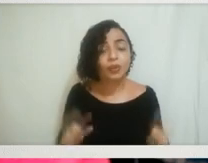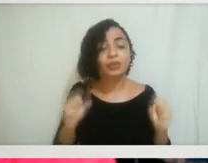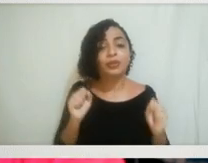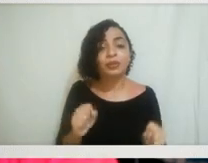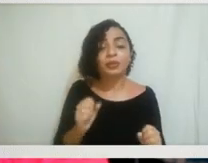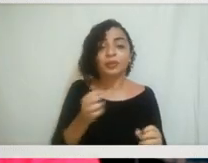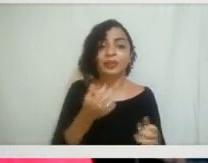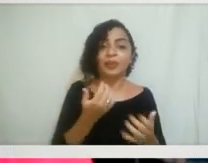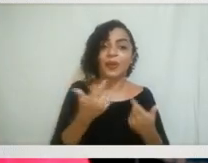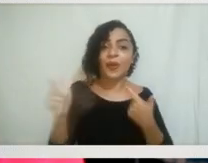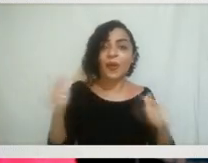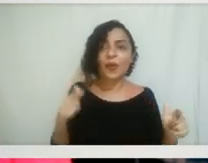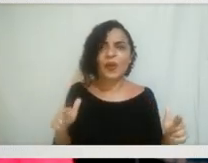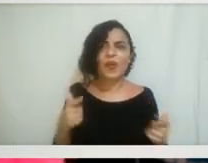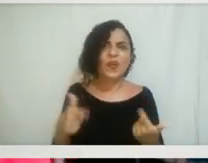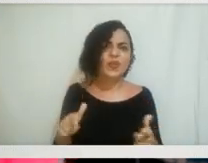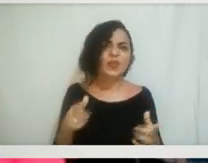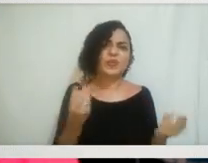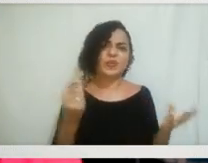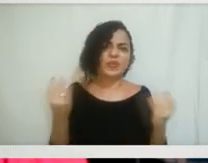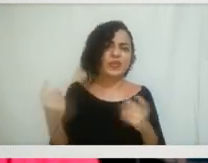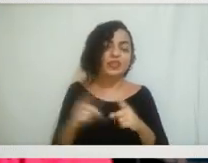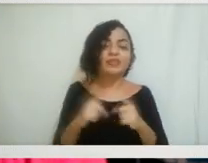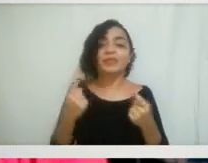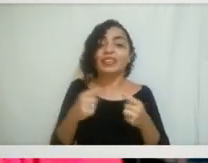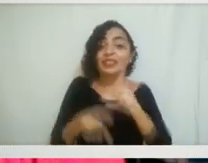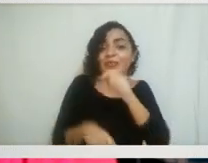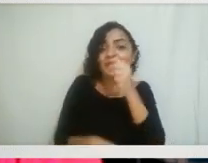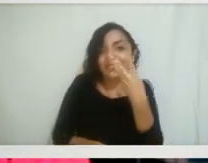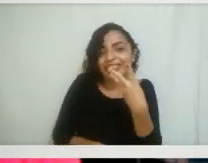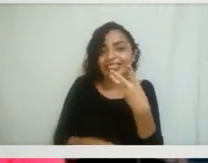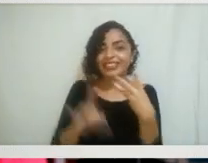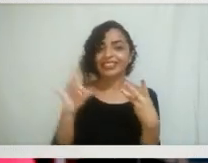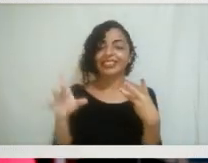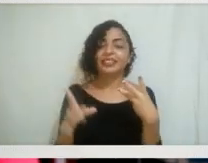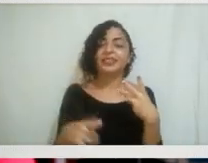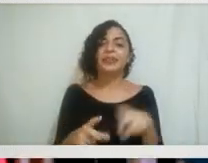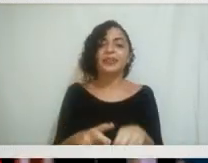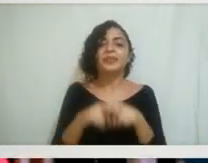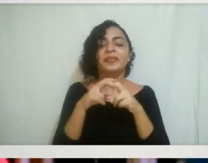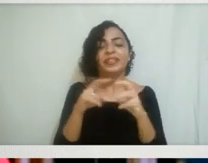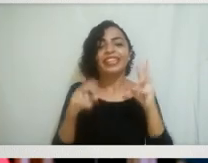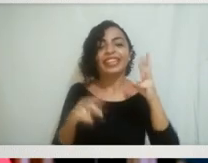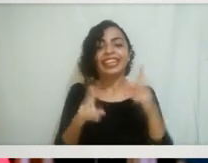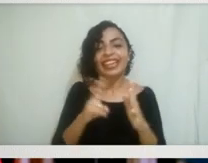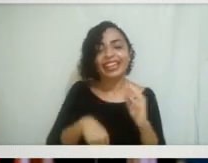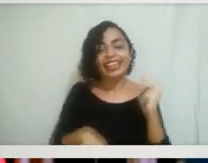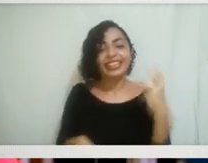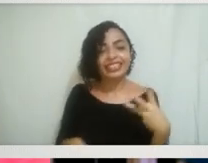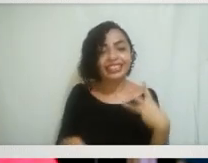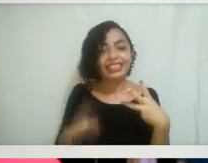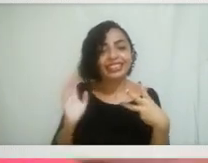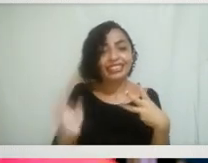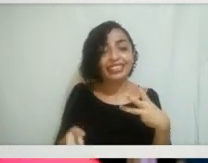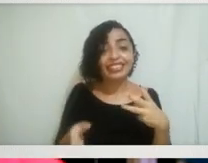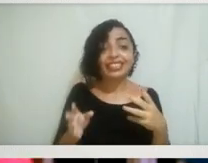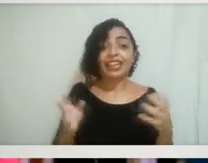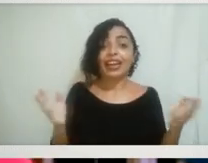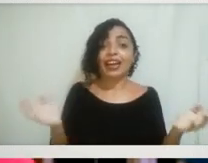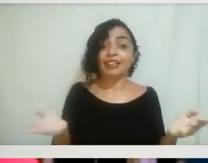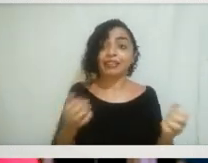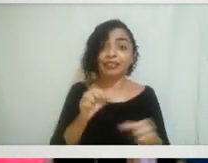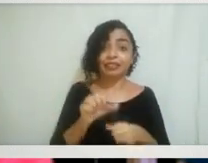outros, óbvio, uma infinidade de livros que eu quero ler, mas eu selecionei esses três. E aí, como eu falei, a gente lendo esses três, eu já